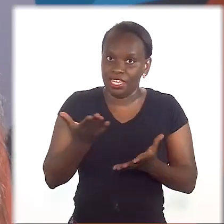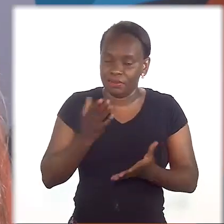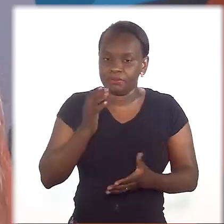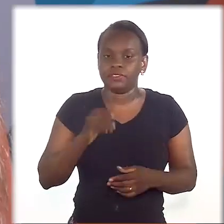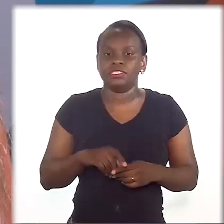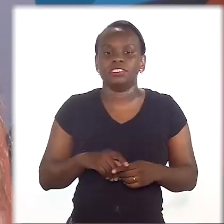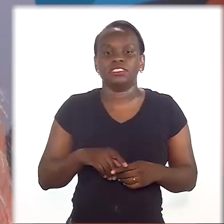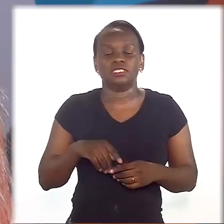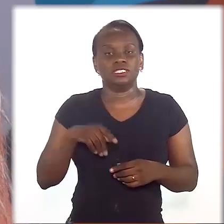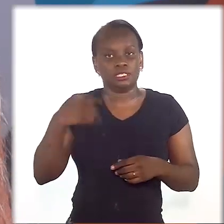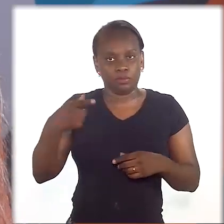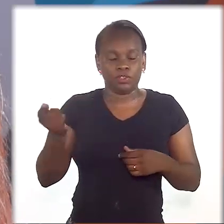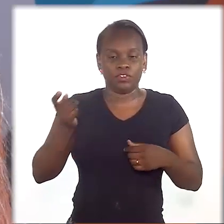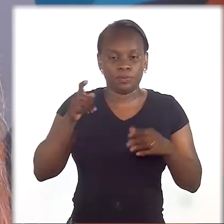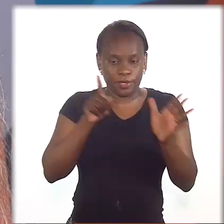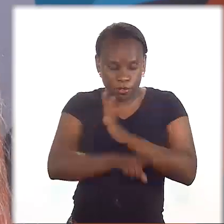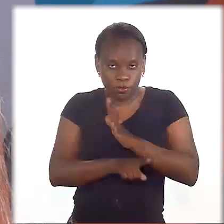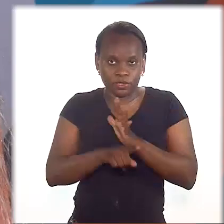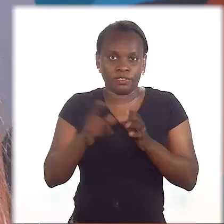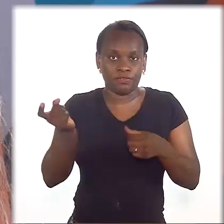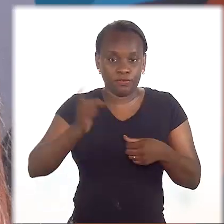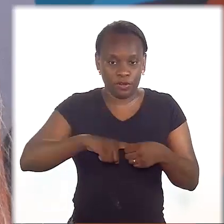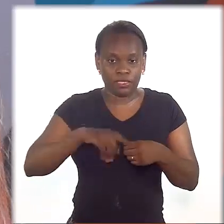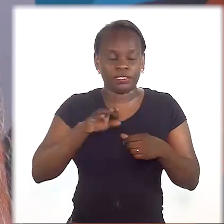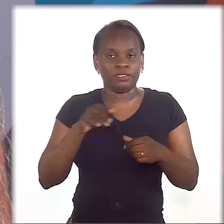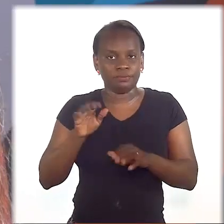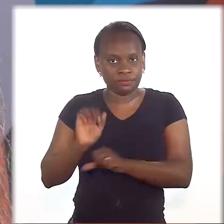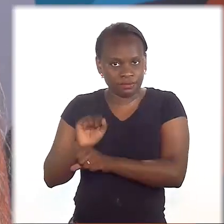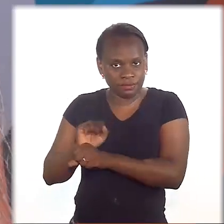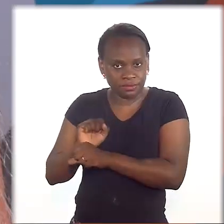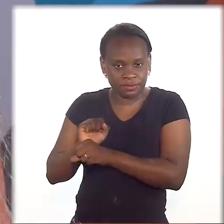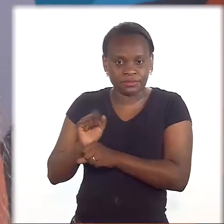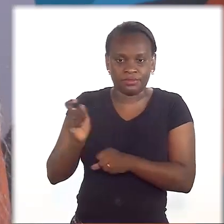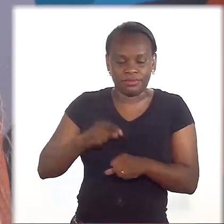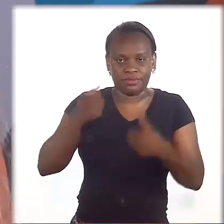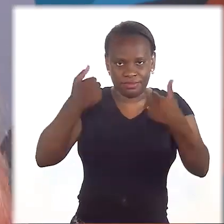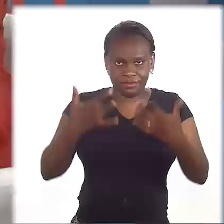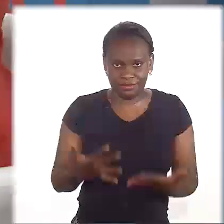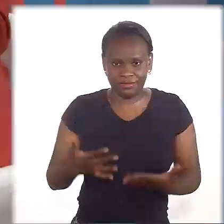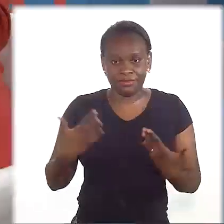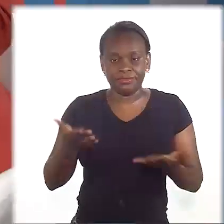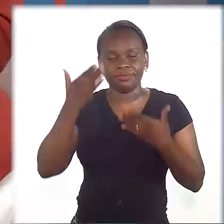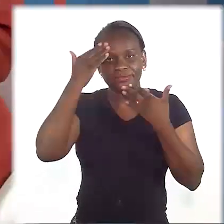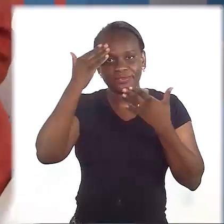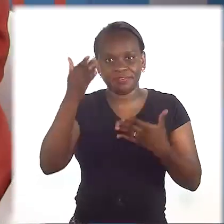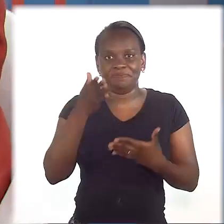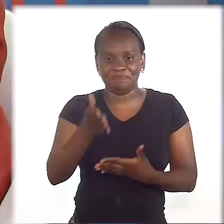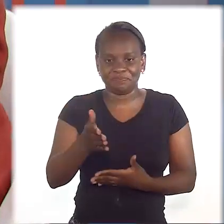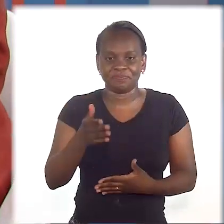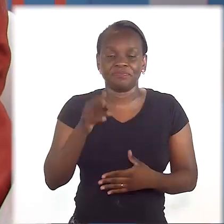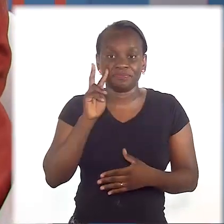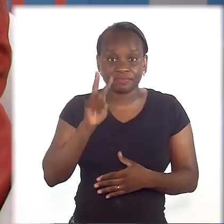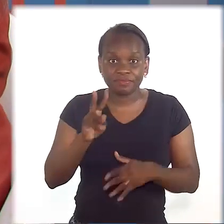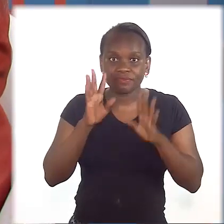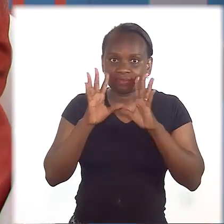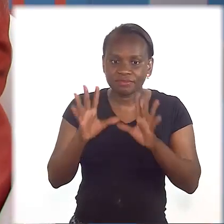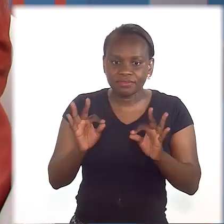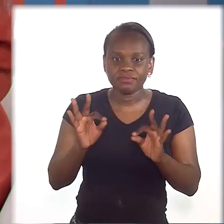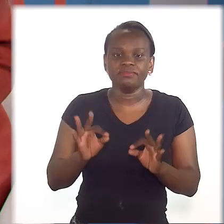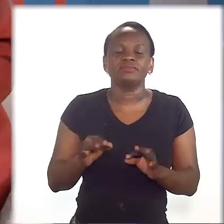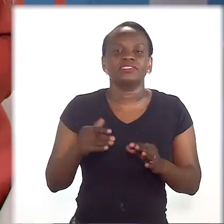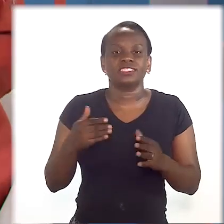break e a gente vai deixar já essa pergunta aí no forno e a gente volta já já. Então, eu agradeço a você pela sua